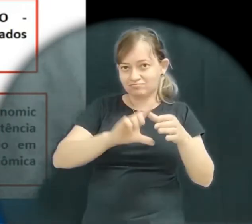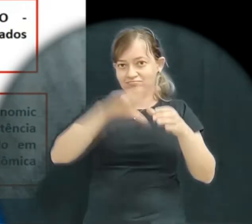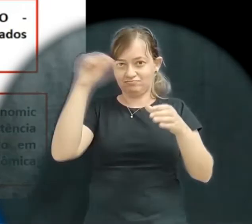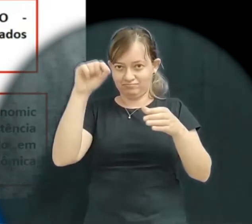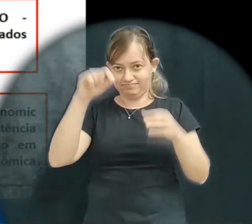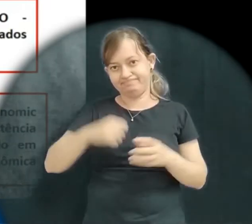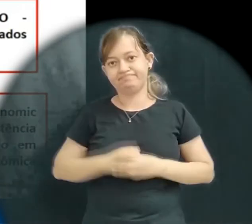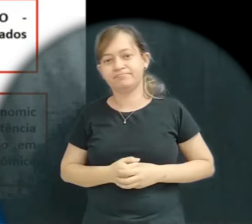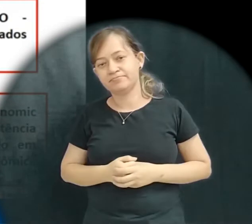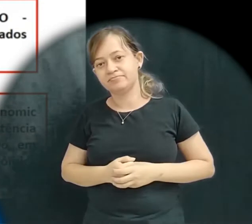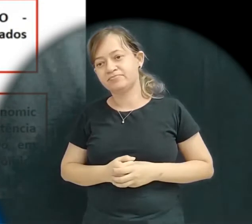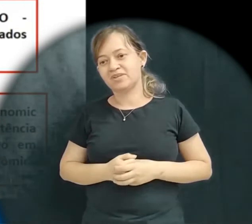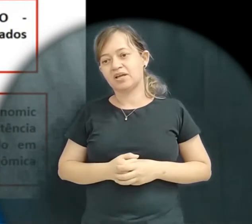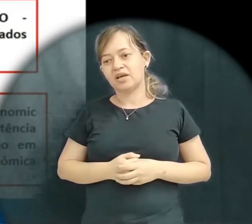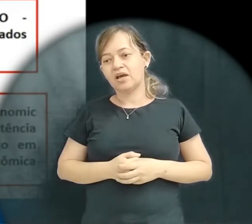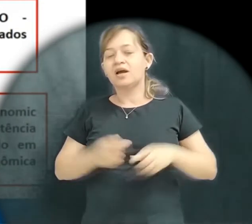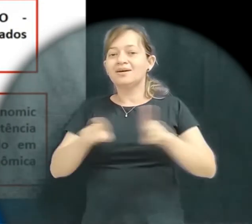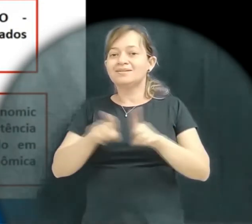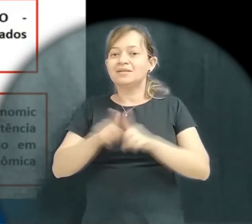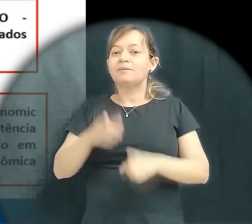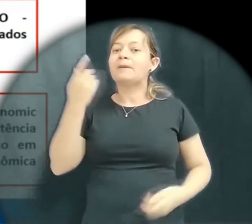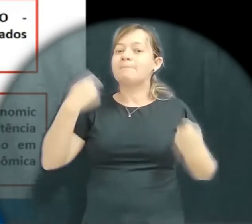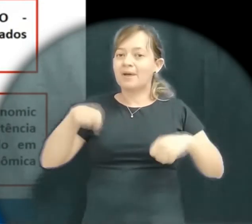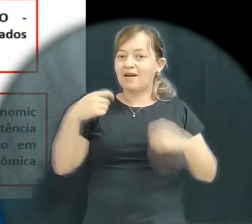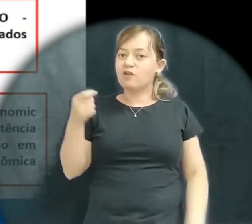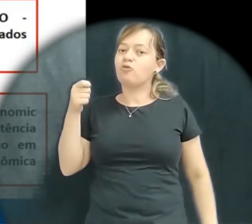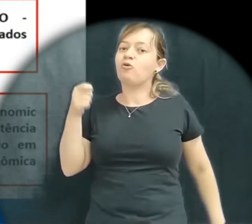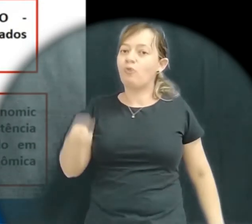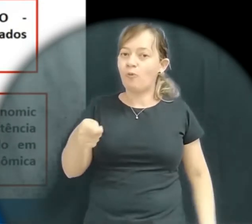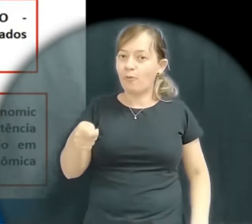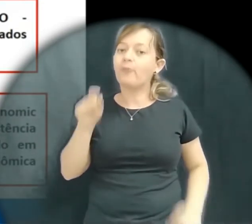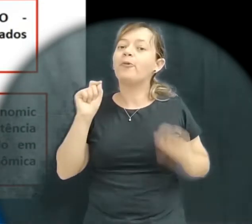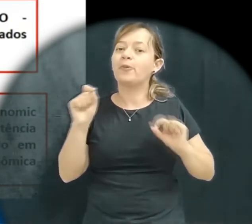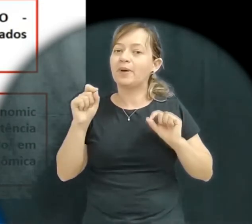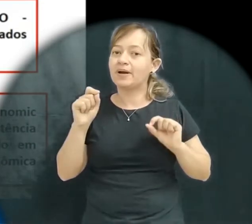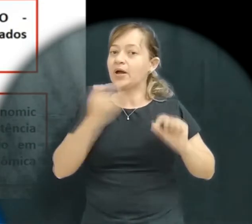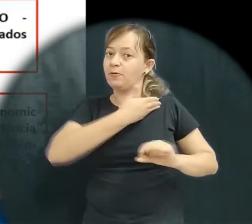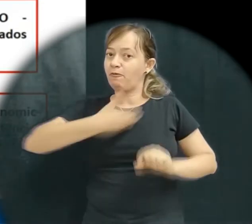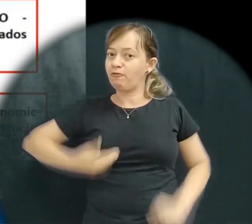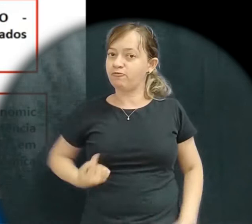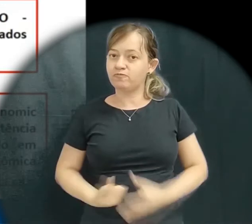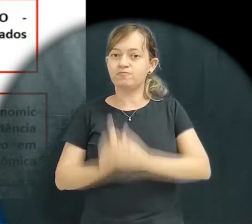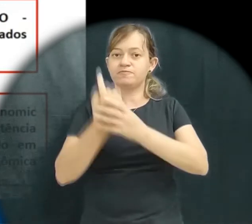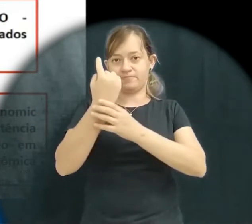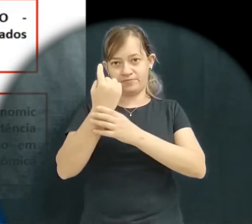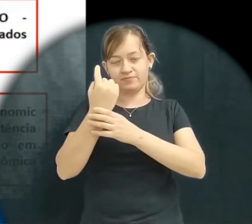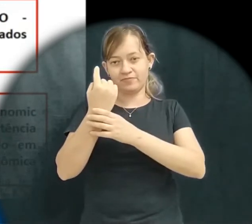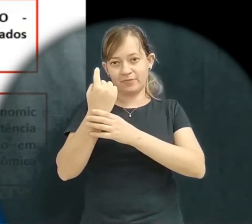democráticos. E o objetivo era impor o partido único. O que eles queriam era justamente implantar o comunismo e extinguir os partidos